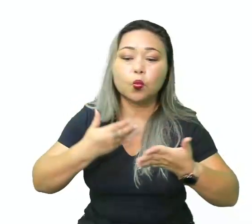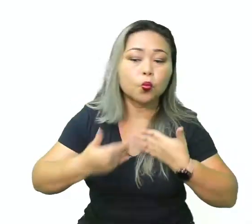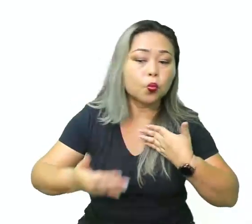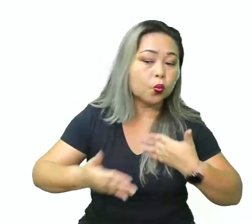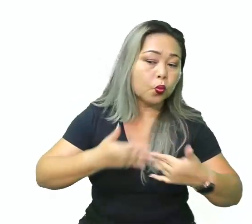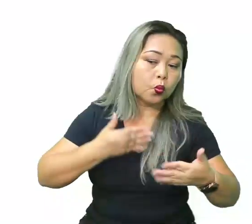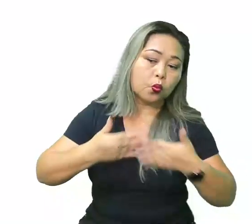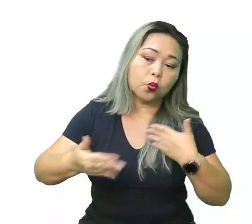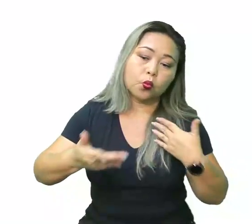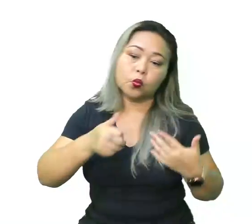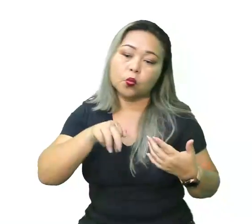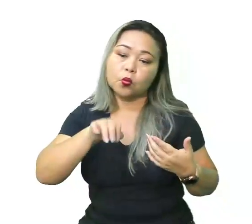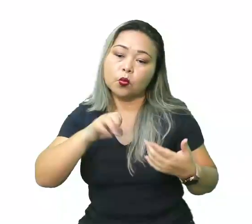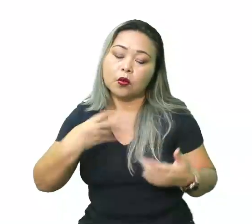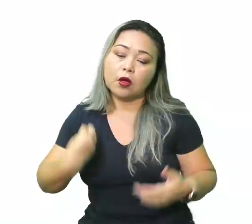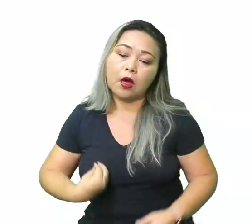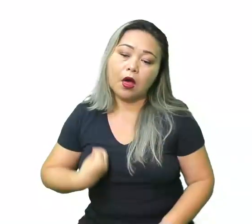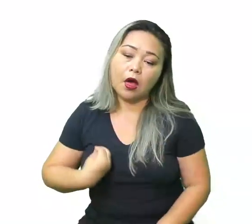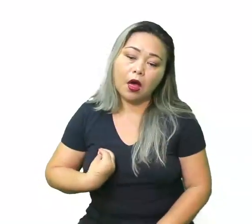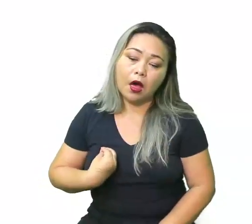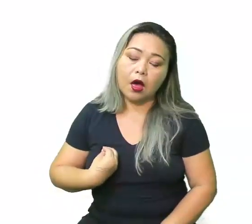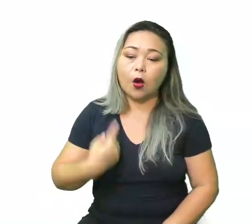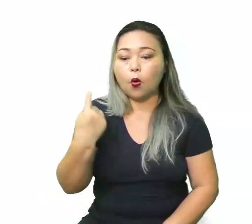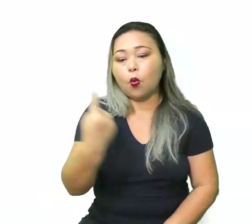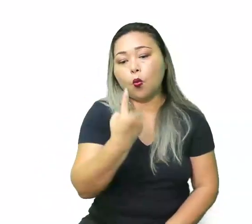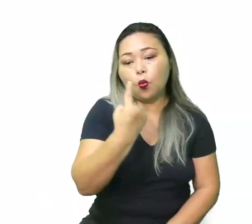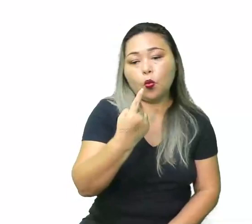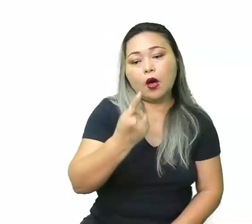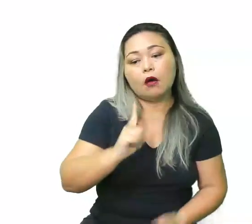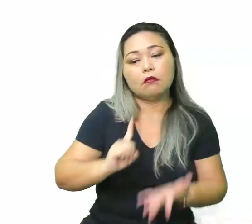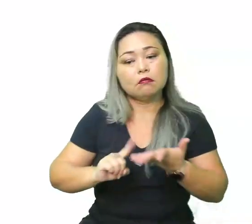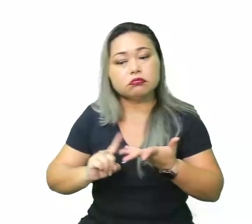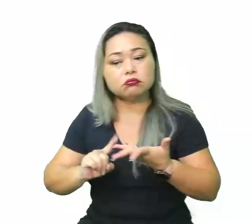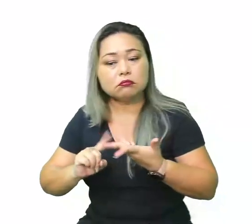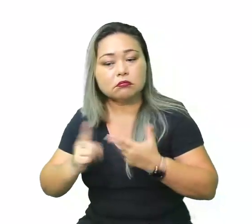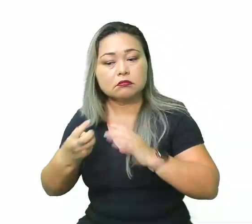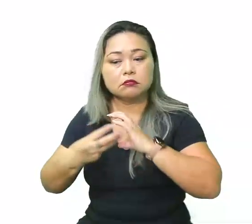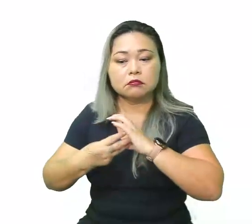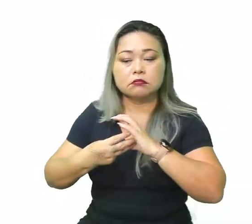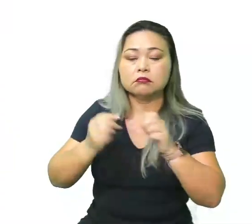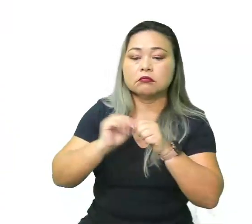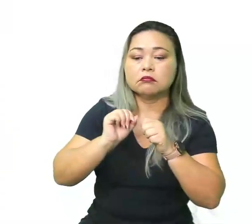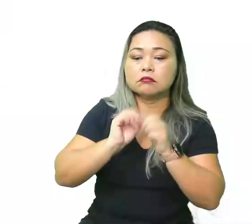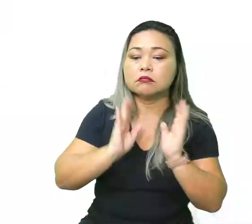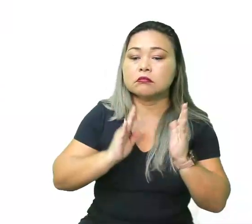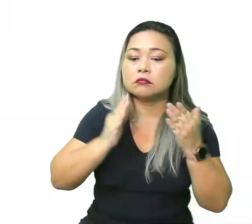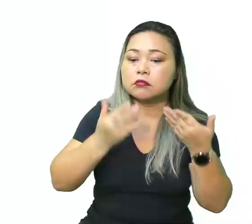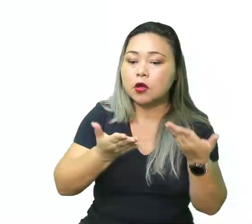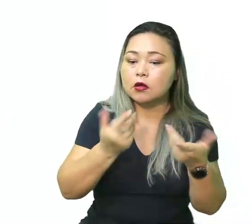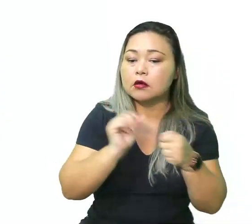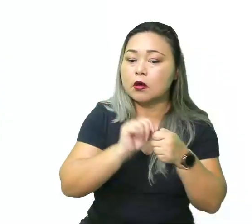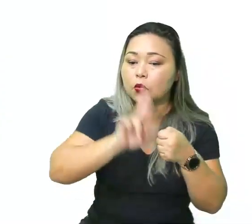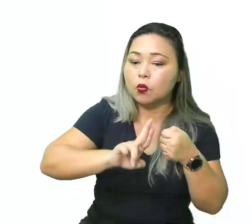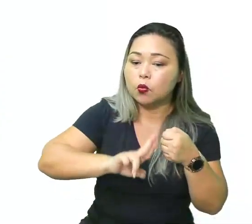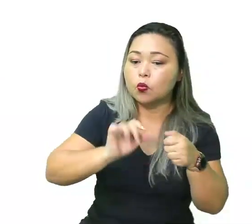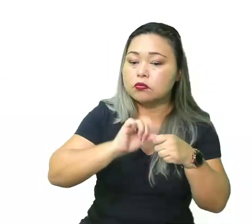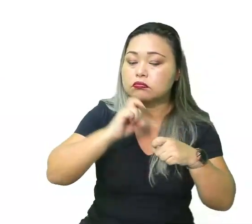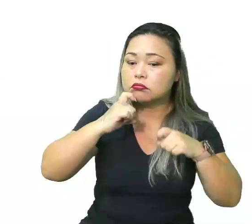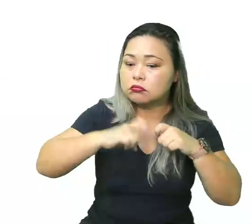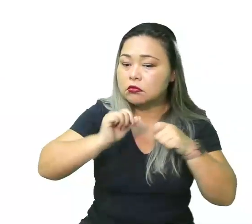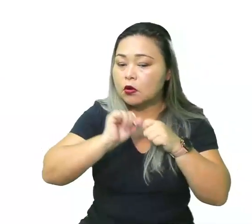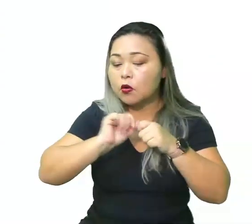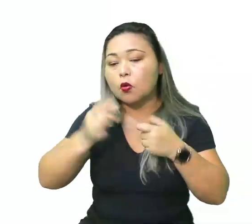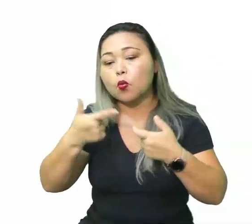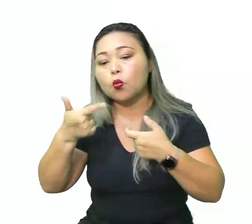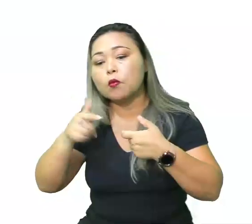ser vivo, seja ele unicelular, pluricelular, procarionte ou eucarionte. Todos são